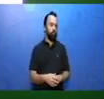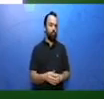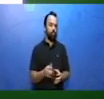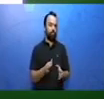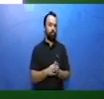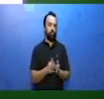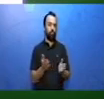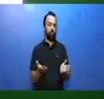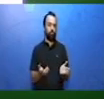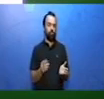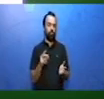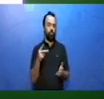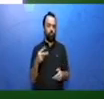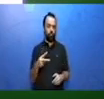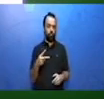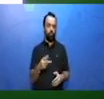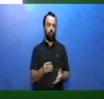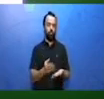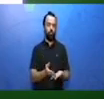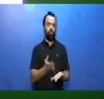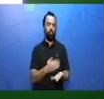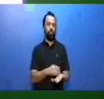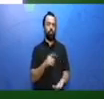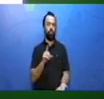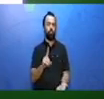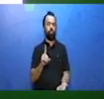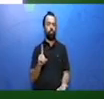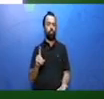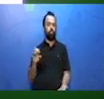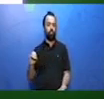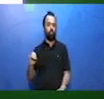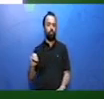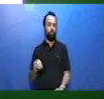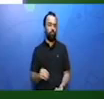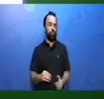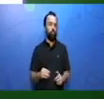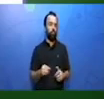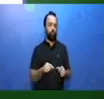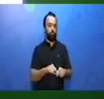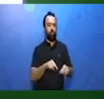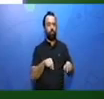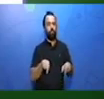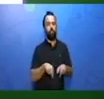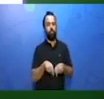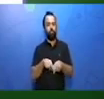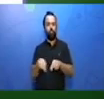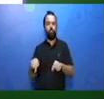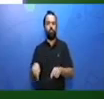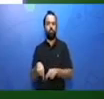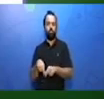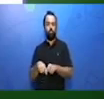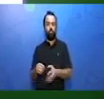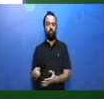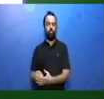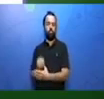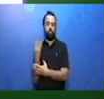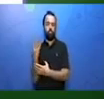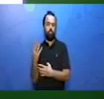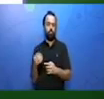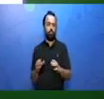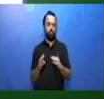Caderno 2, página 110. De quarteirão em quarteirão surgem os